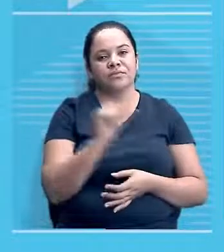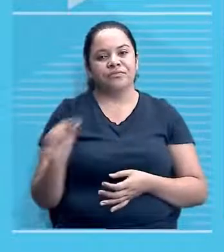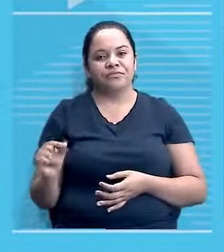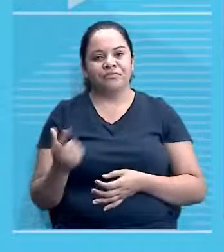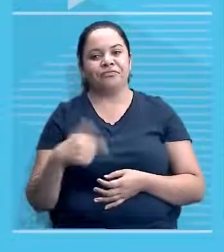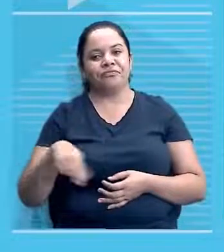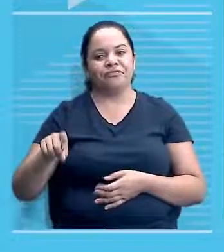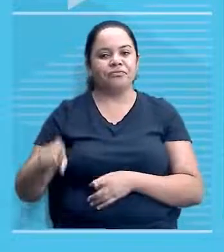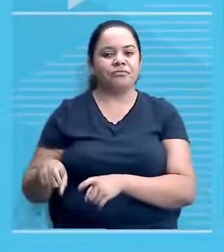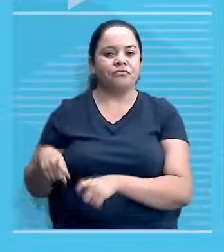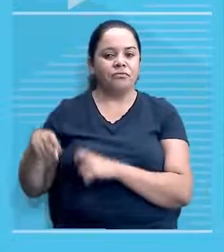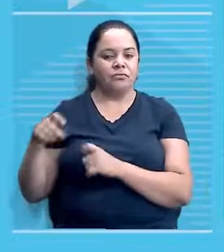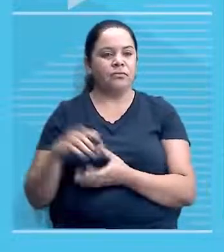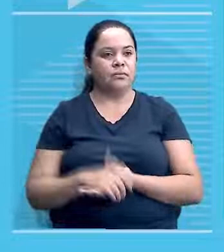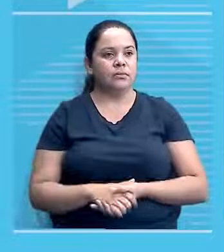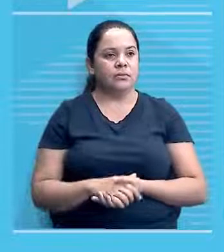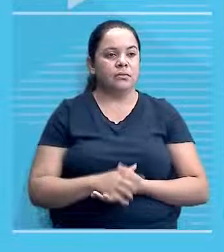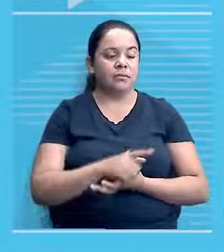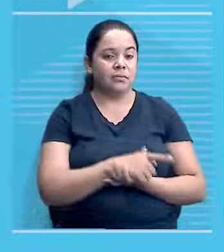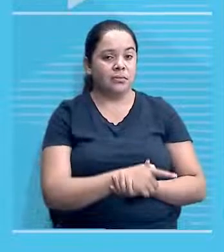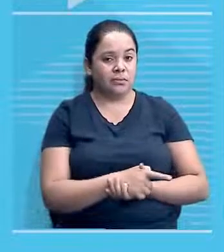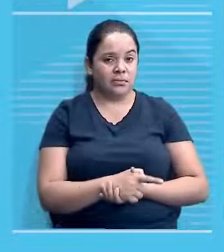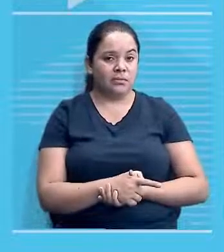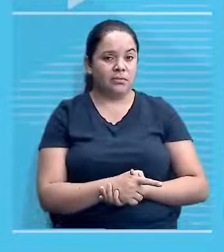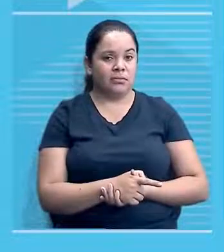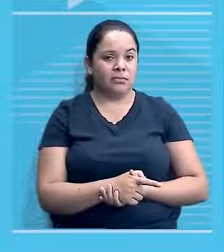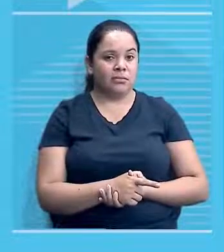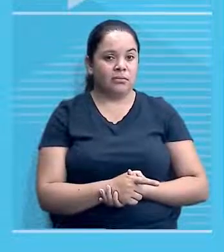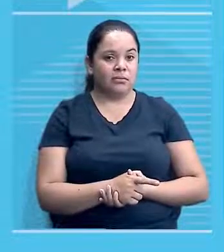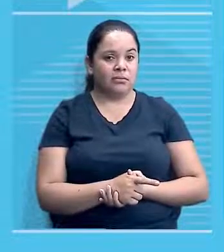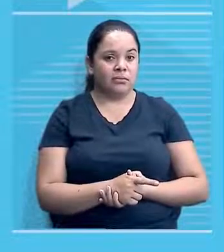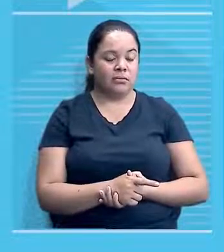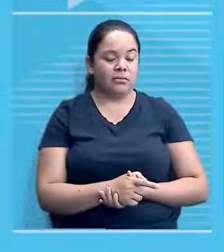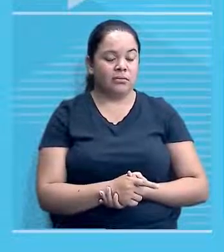porque a cidade ela é vista como um lugar de tormento